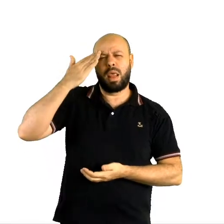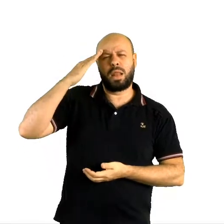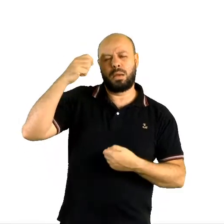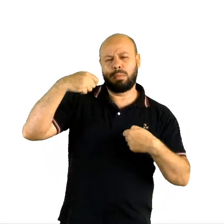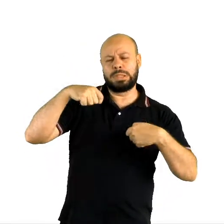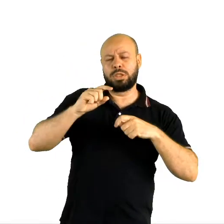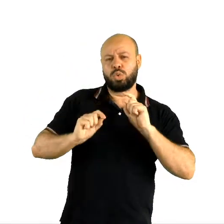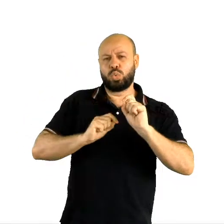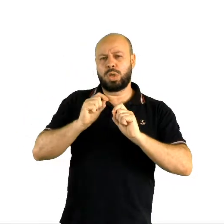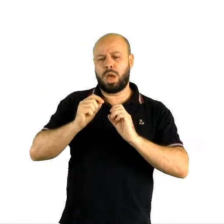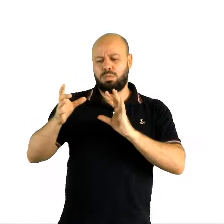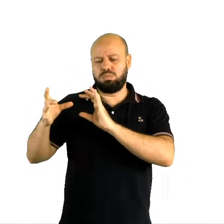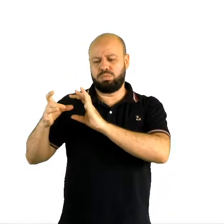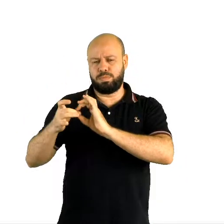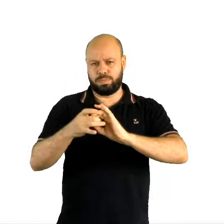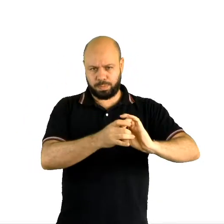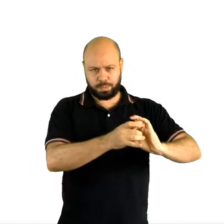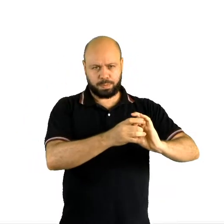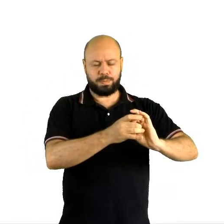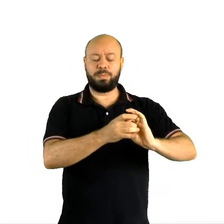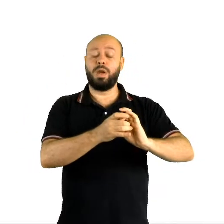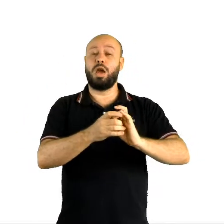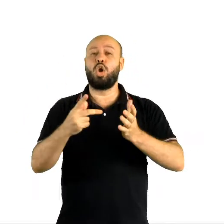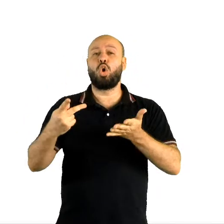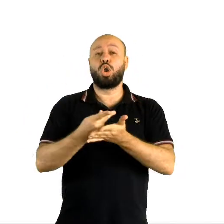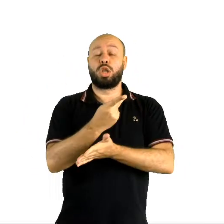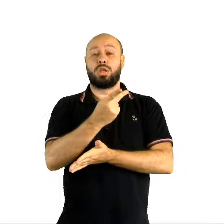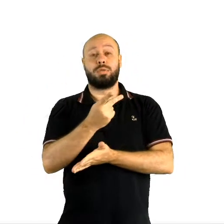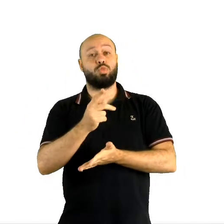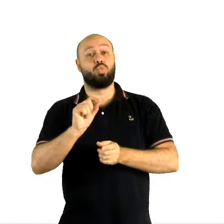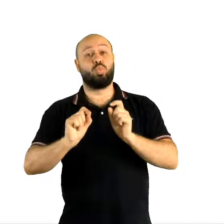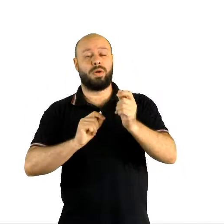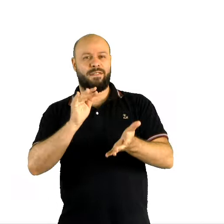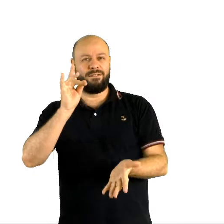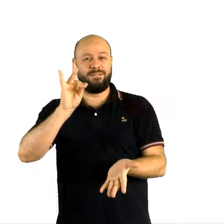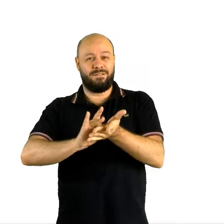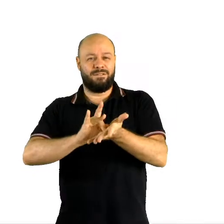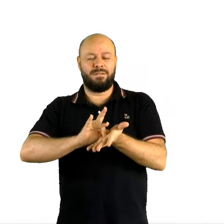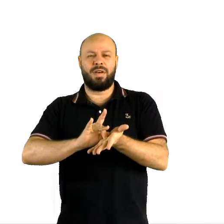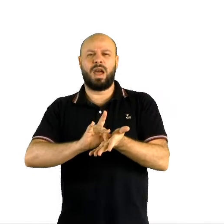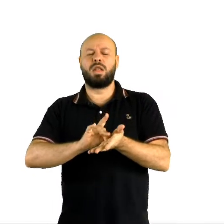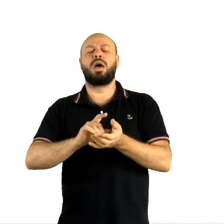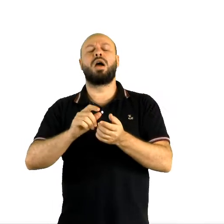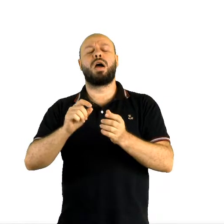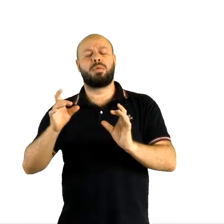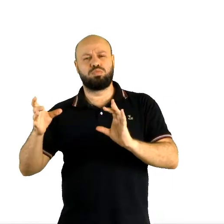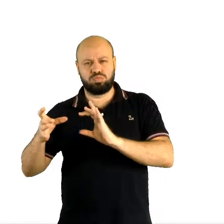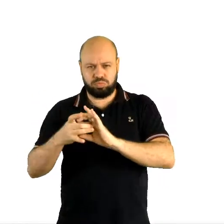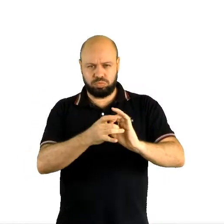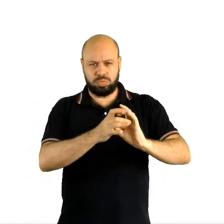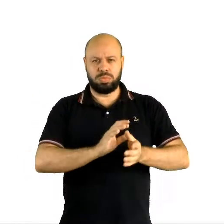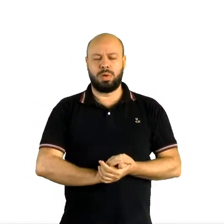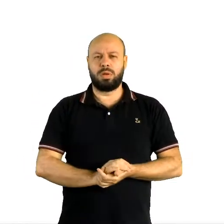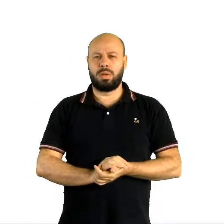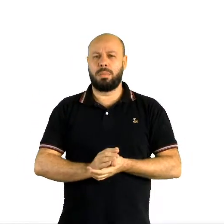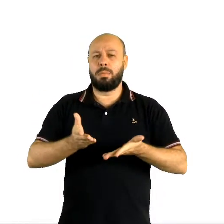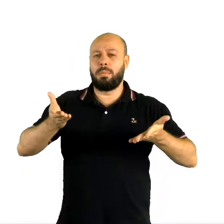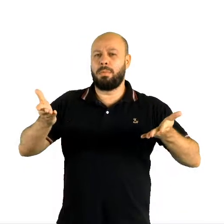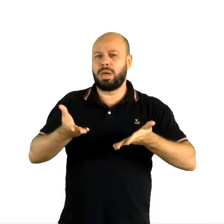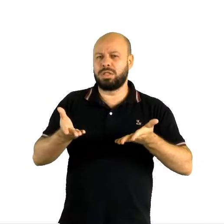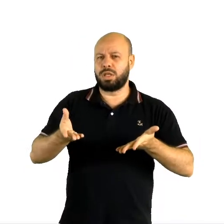necessária contextualização, acontecer um fato, contextualizado, geralmente presentes